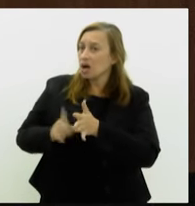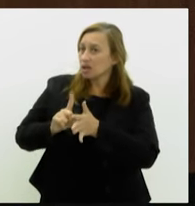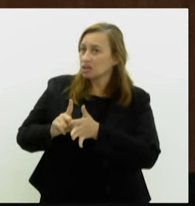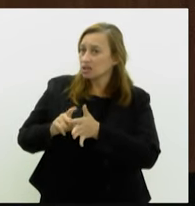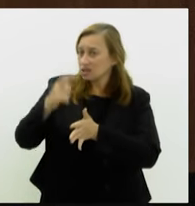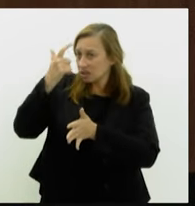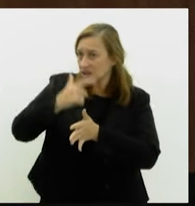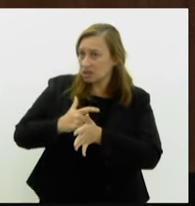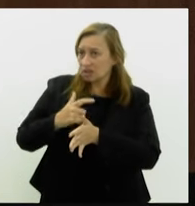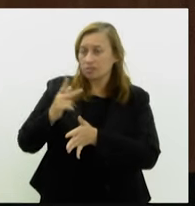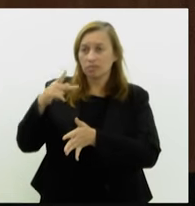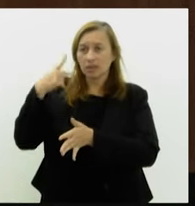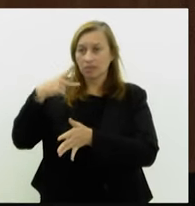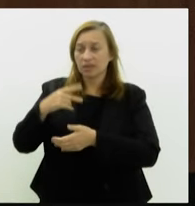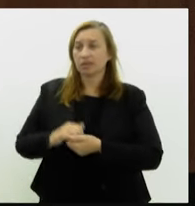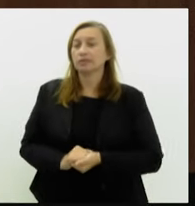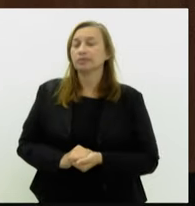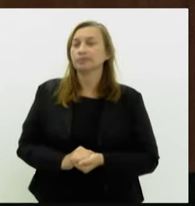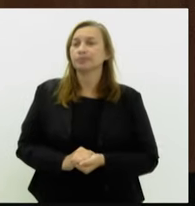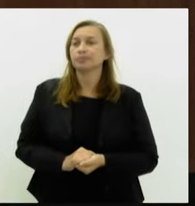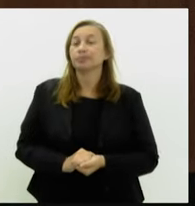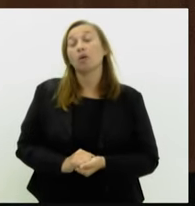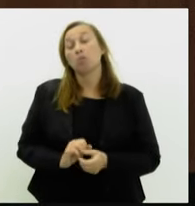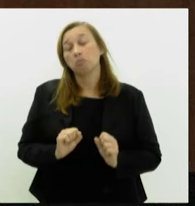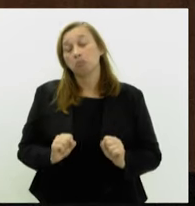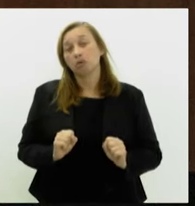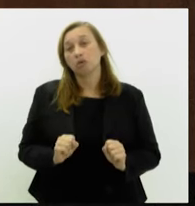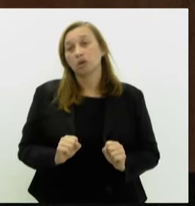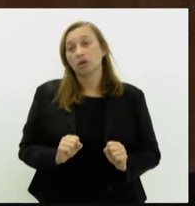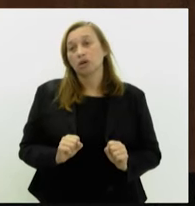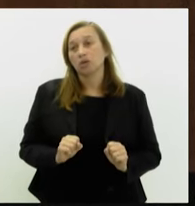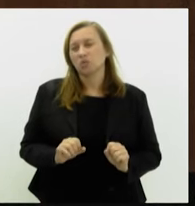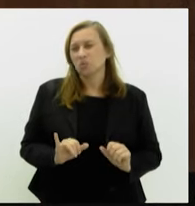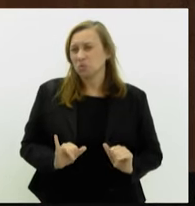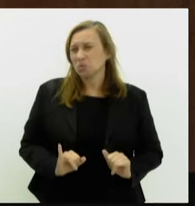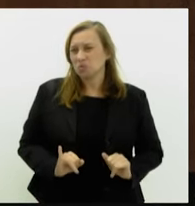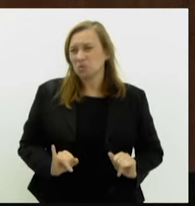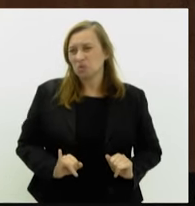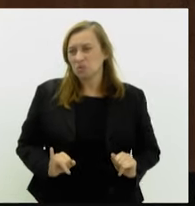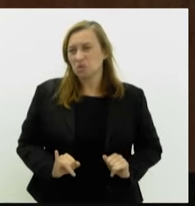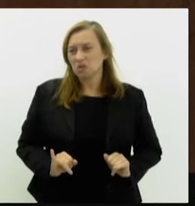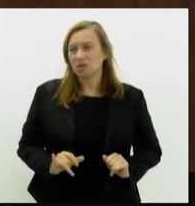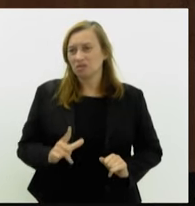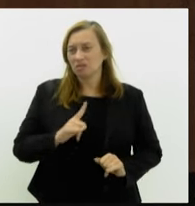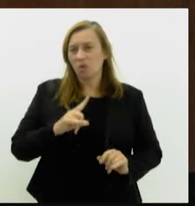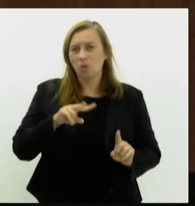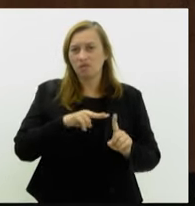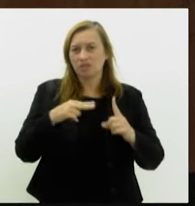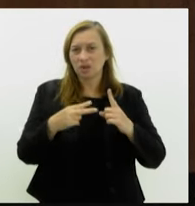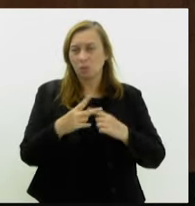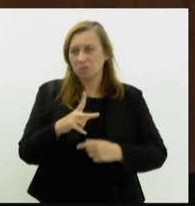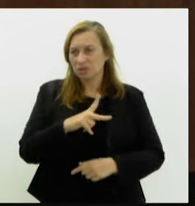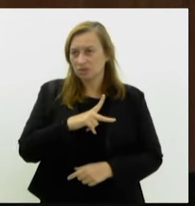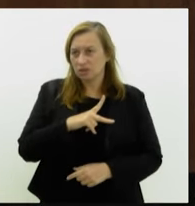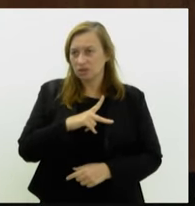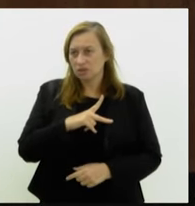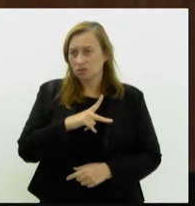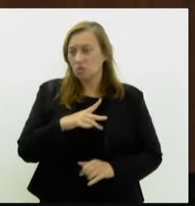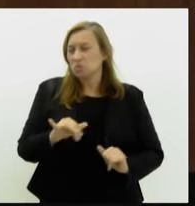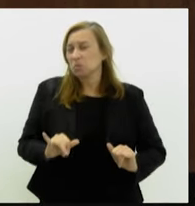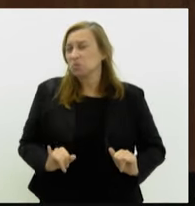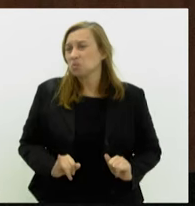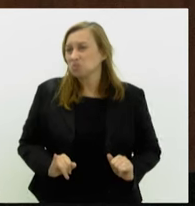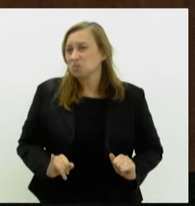parlamentar, posso sofrer e tenho, no meu ponto de vista pessoal, um